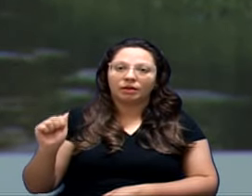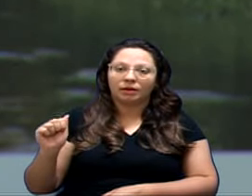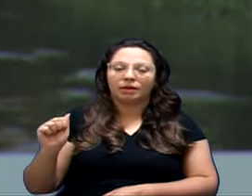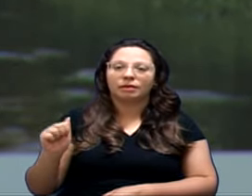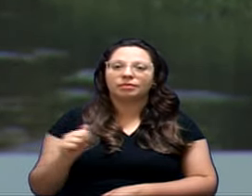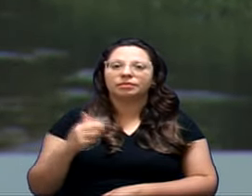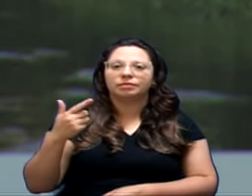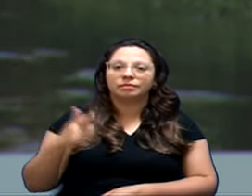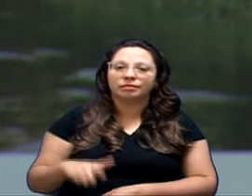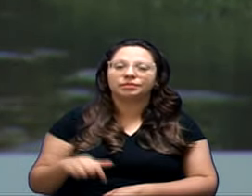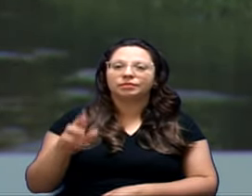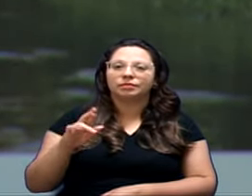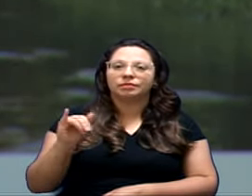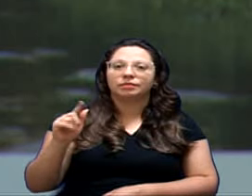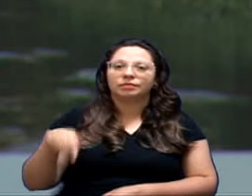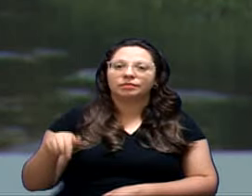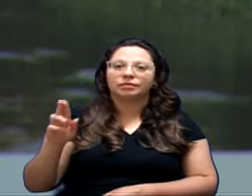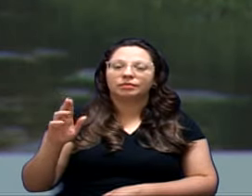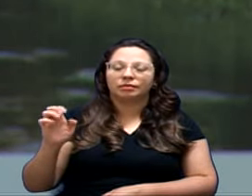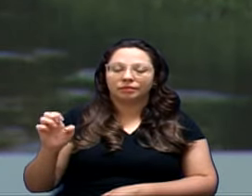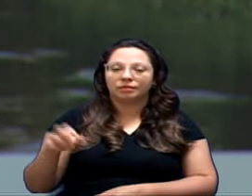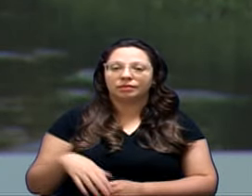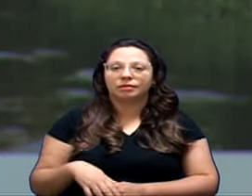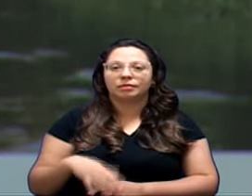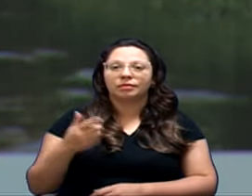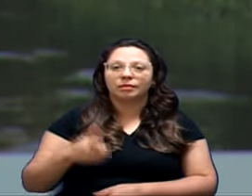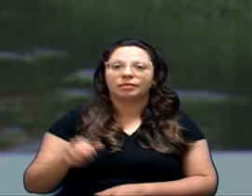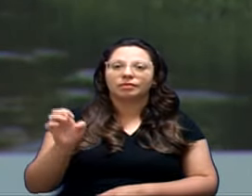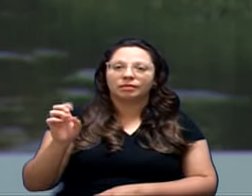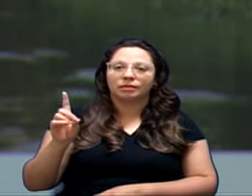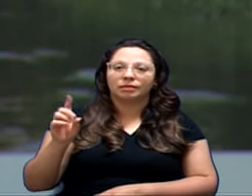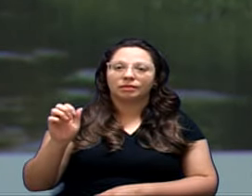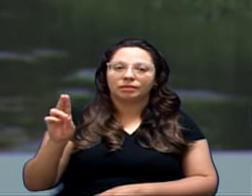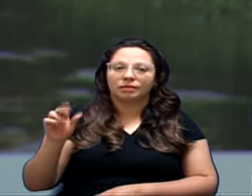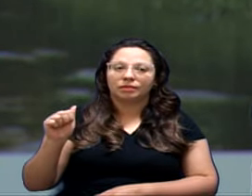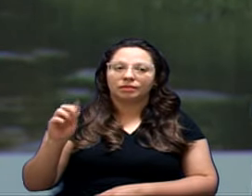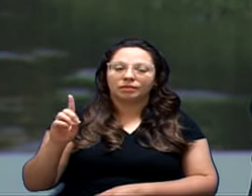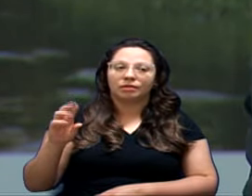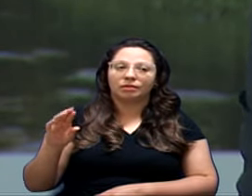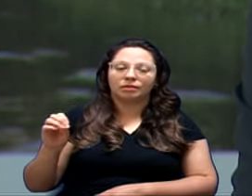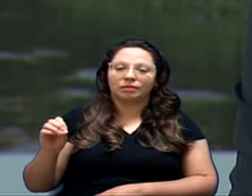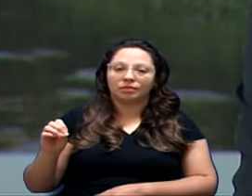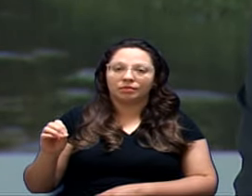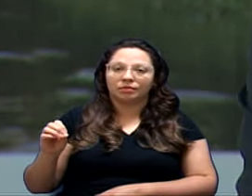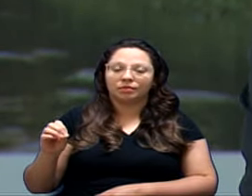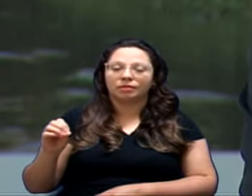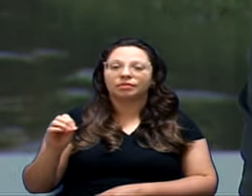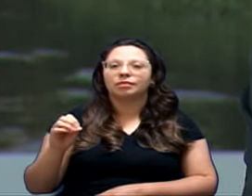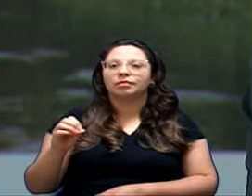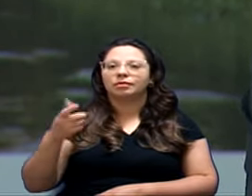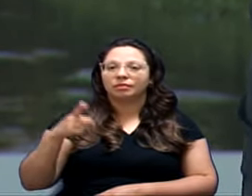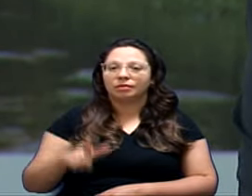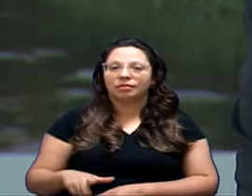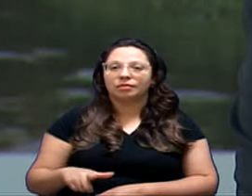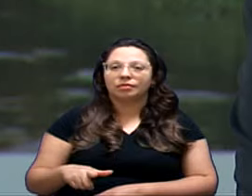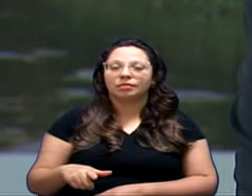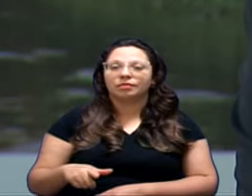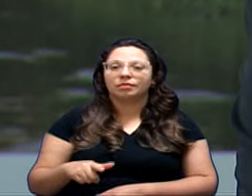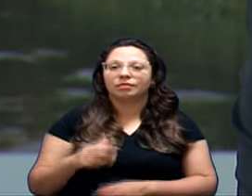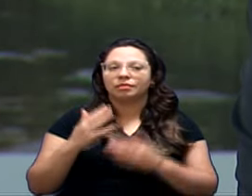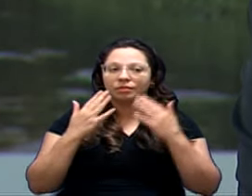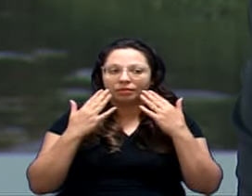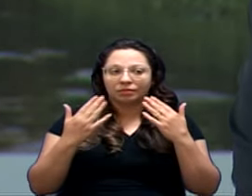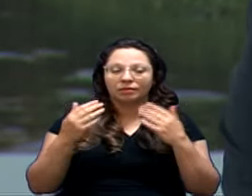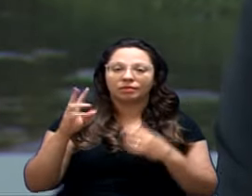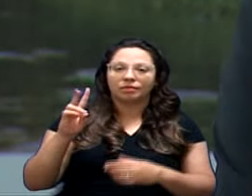liberale do comlan Eduardo floresta e Ana C cho da associação Floresta cultural e representando sindus com a